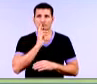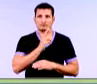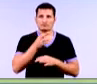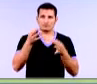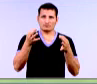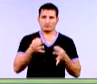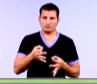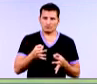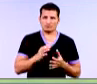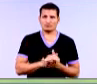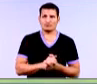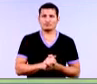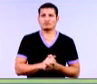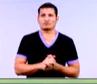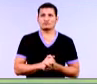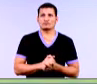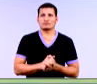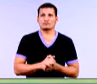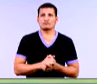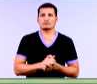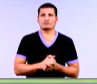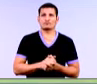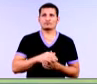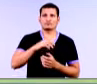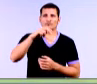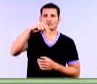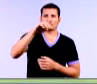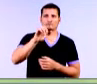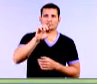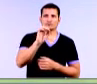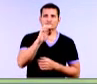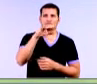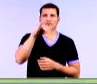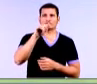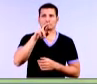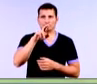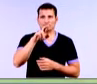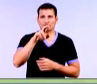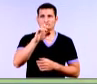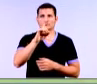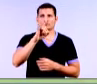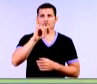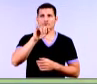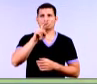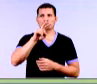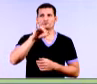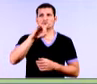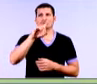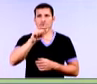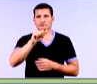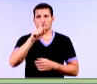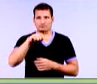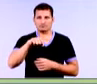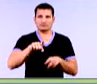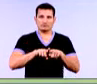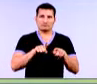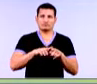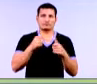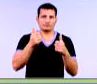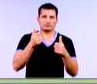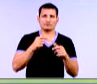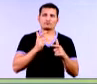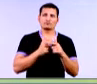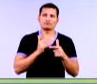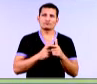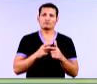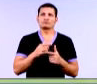correta, negociar dívida também é válido. Por que que a gente fez essa pequena reflexão de